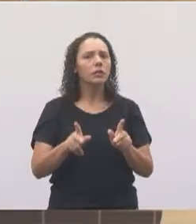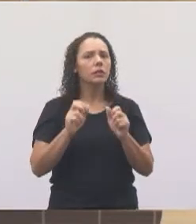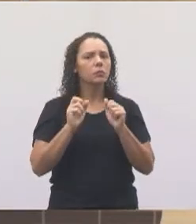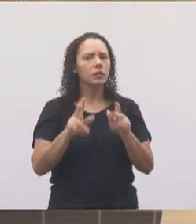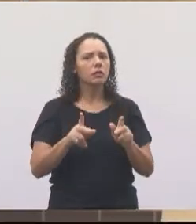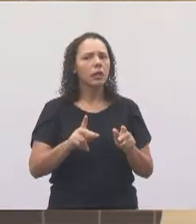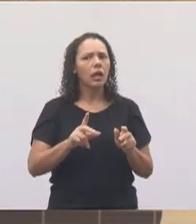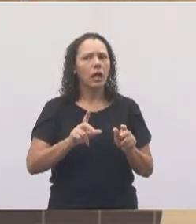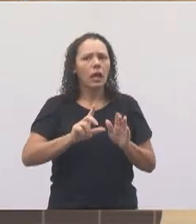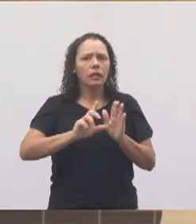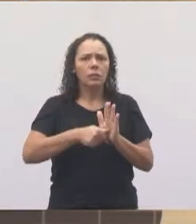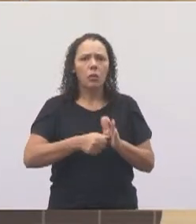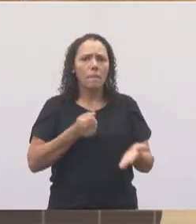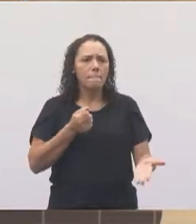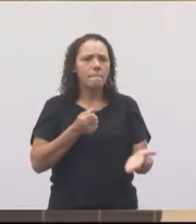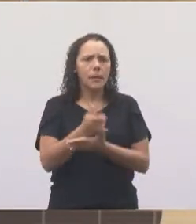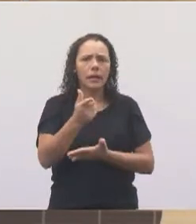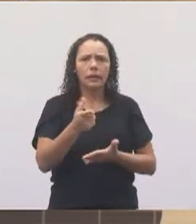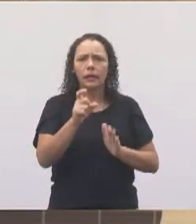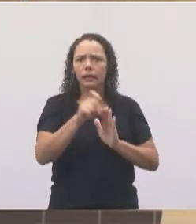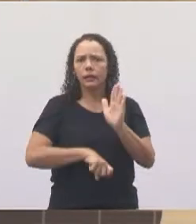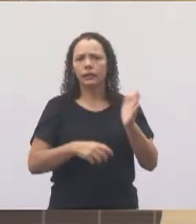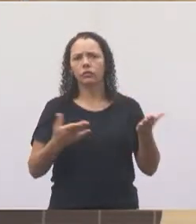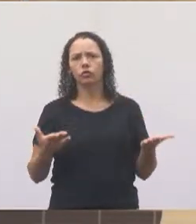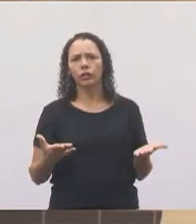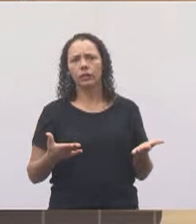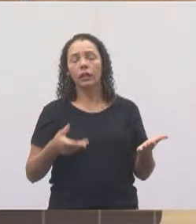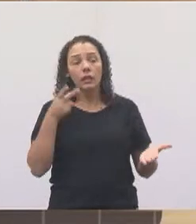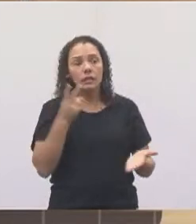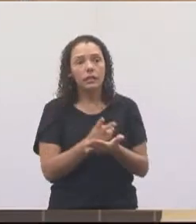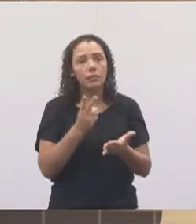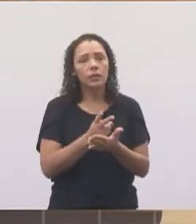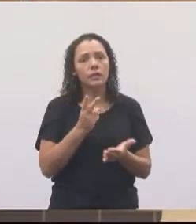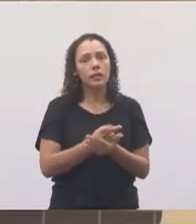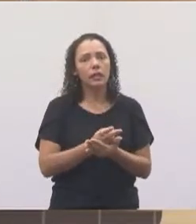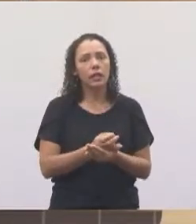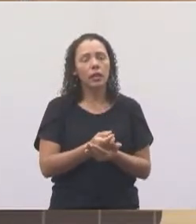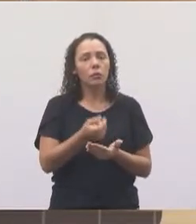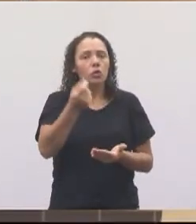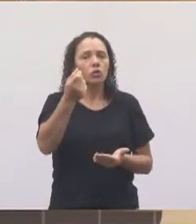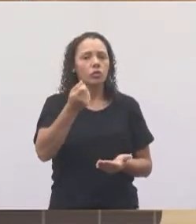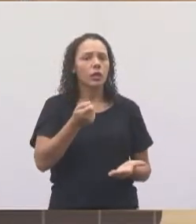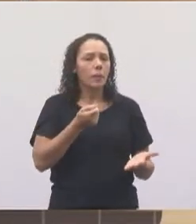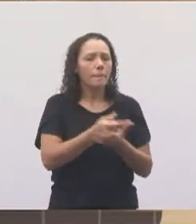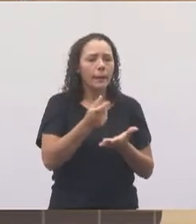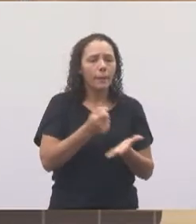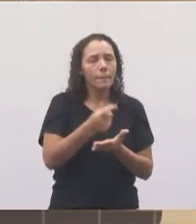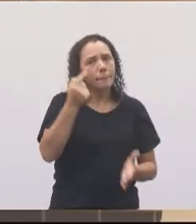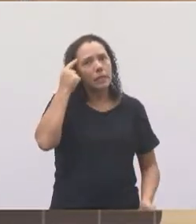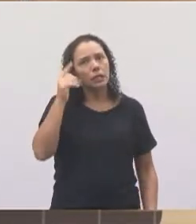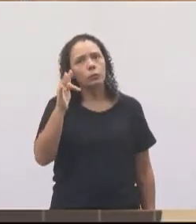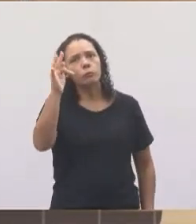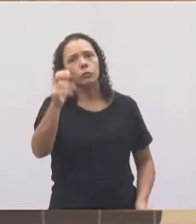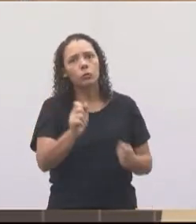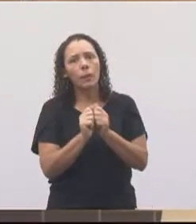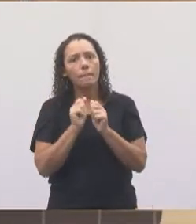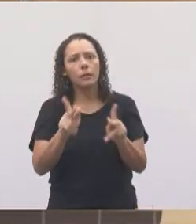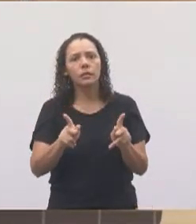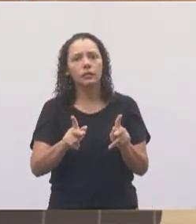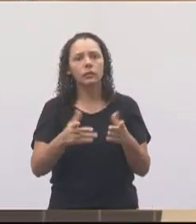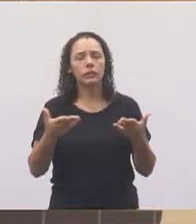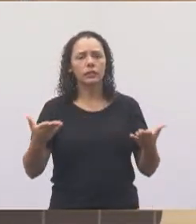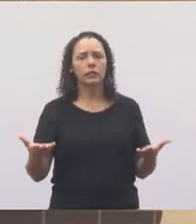aposentadoria. A vida inteira você contribuiu pensando na aposentadoria e após a aposentadoria cessaria então